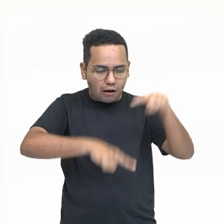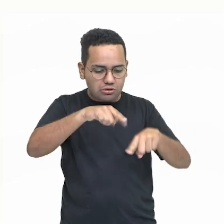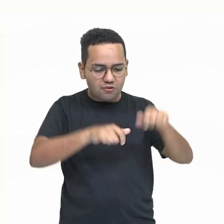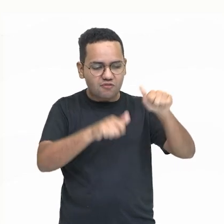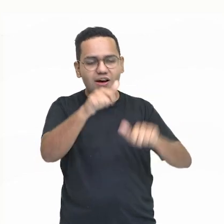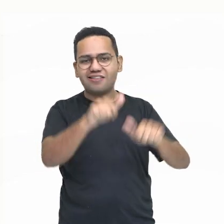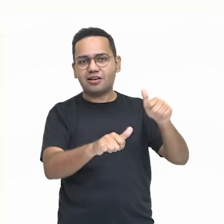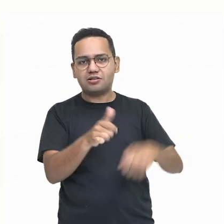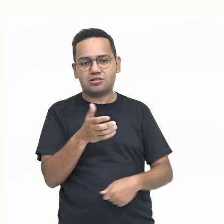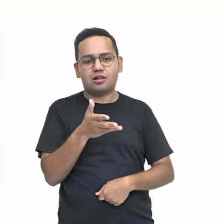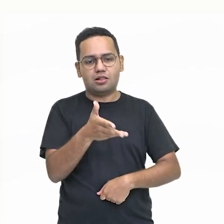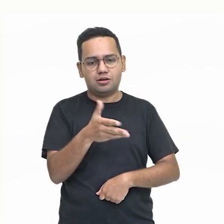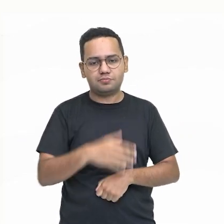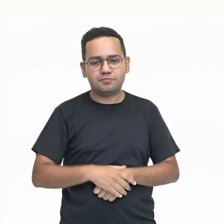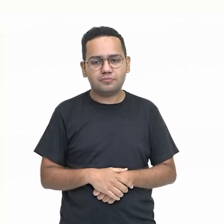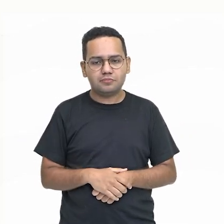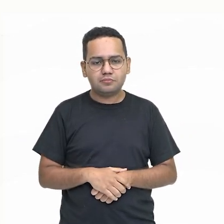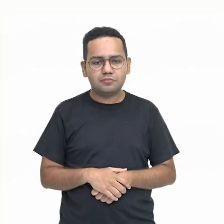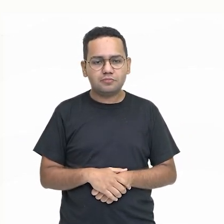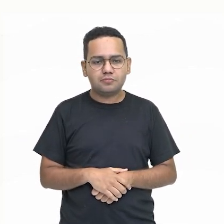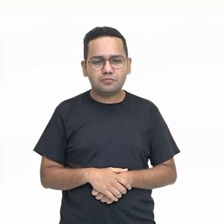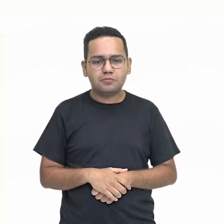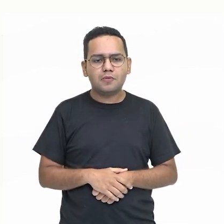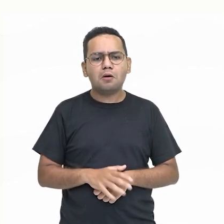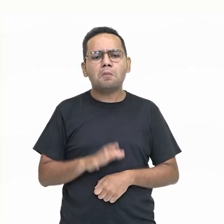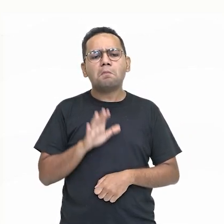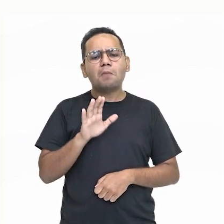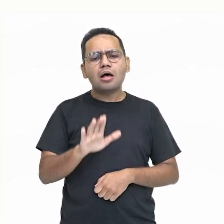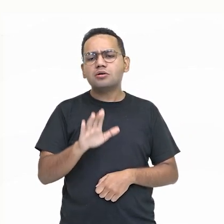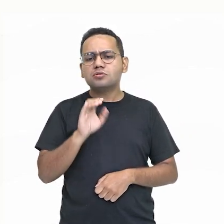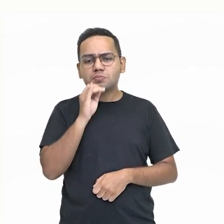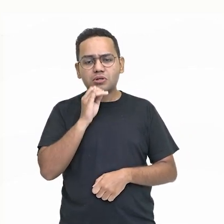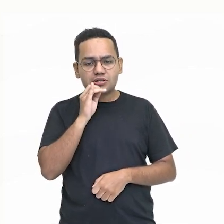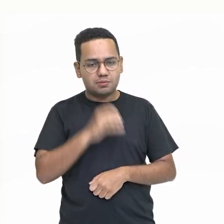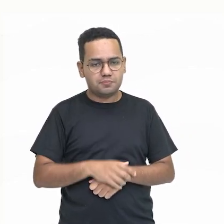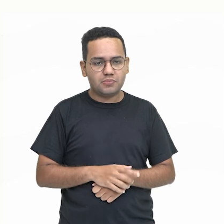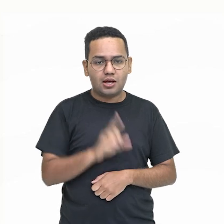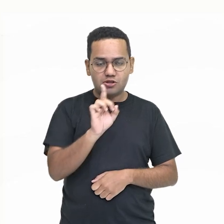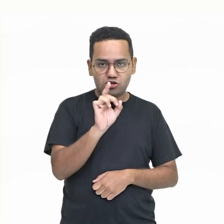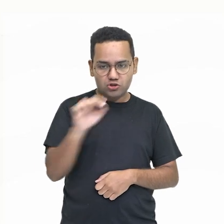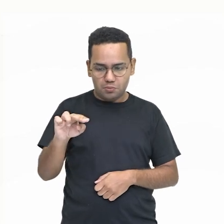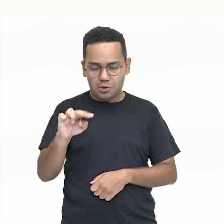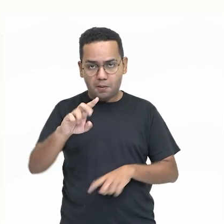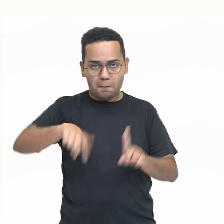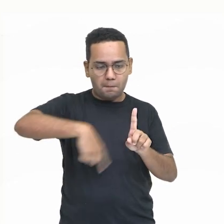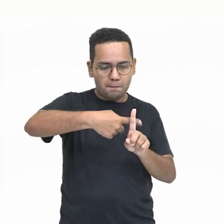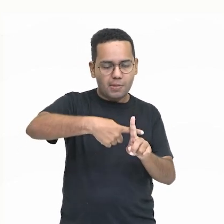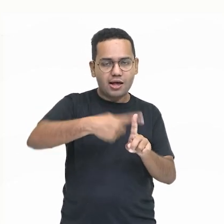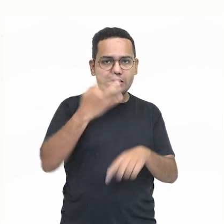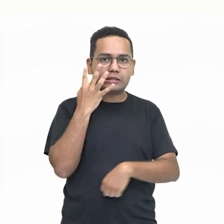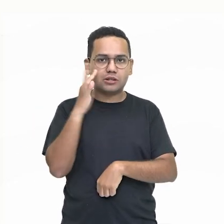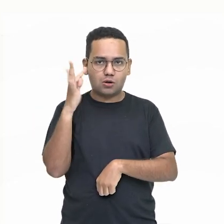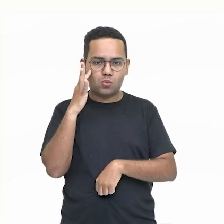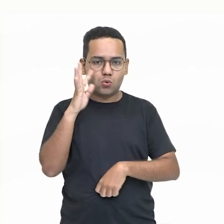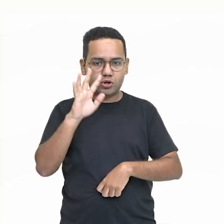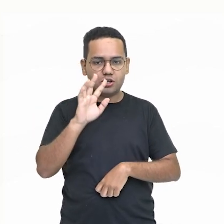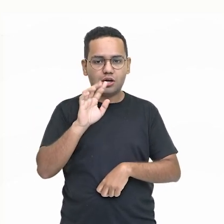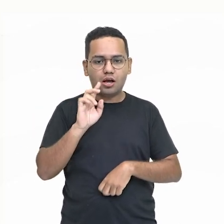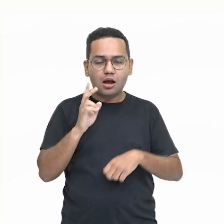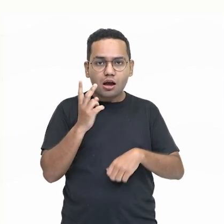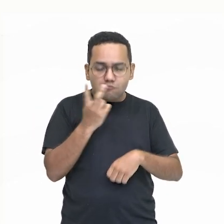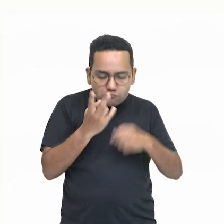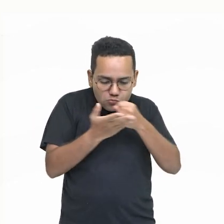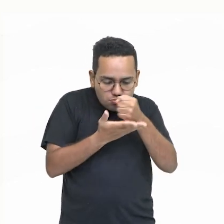Juntas, elas formam a base fundamental, ou seja, a base da fundamentação da